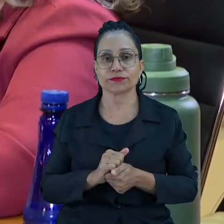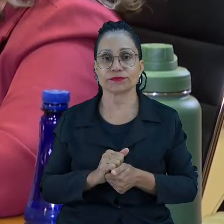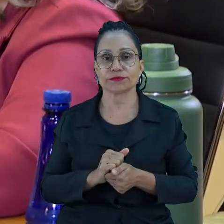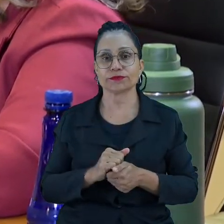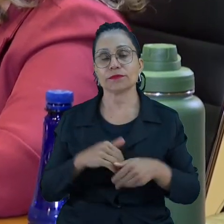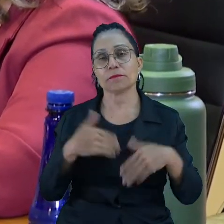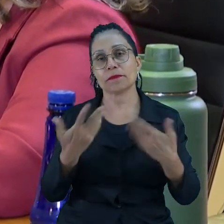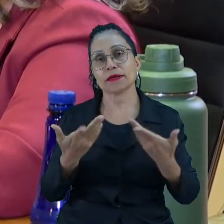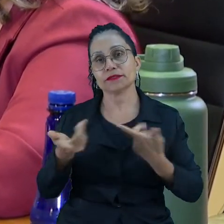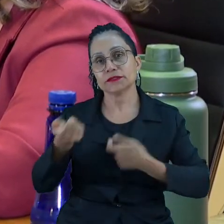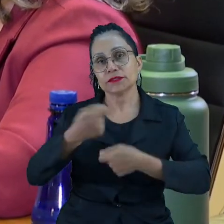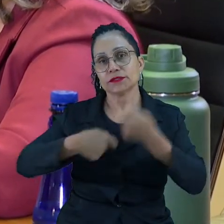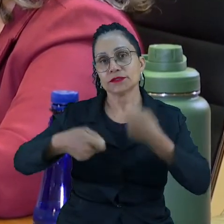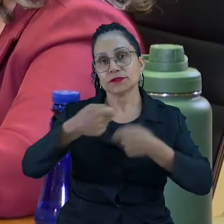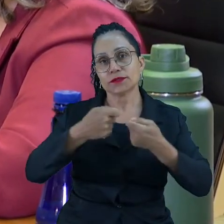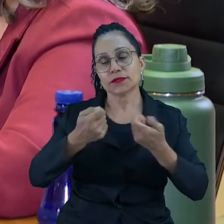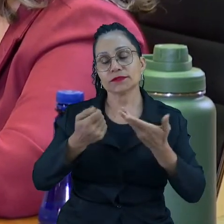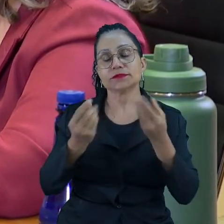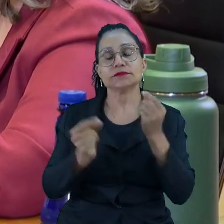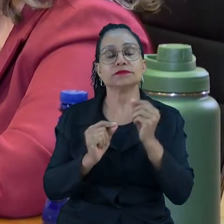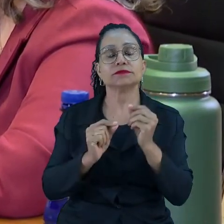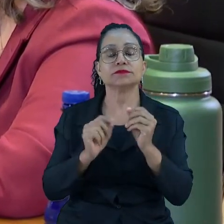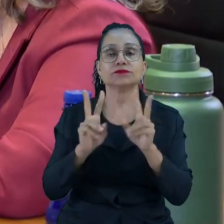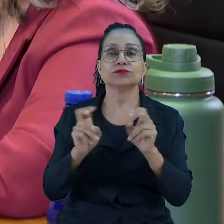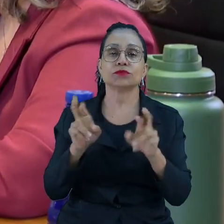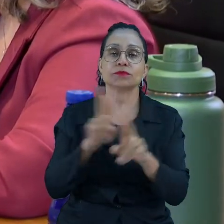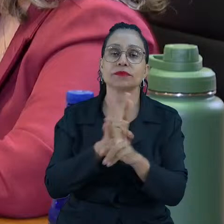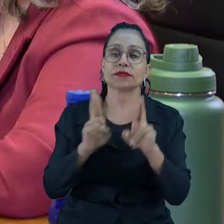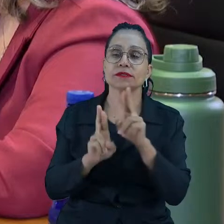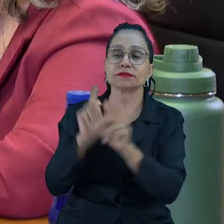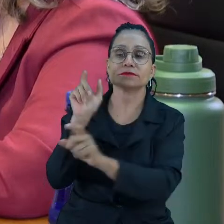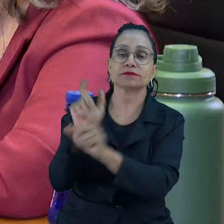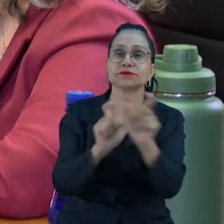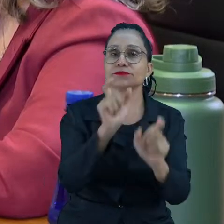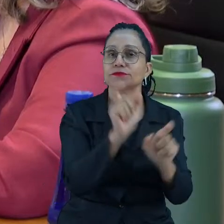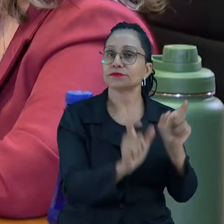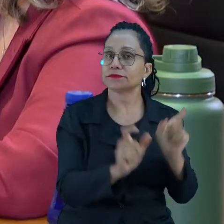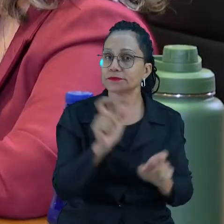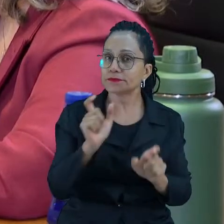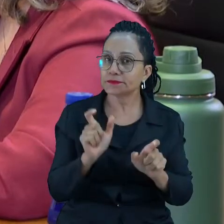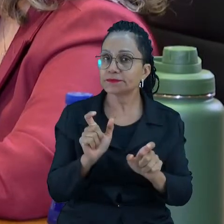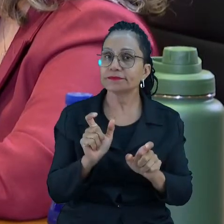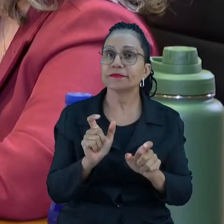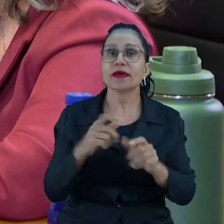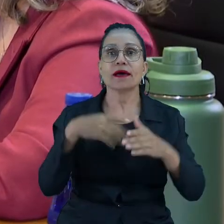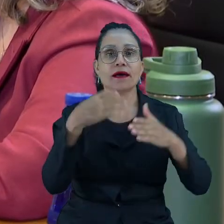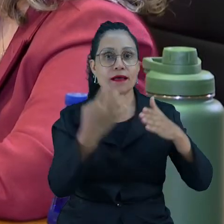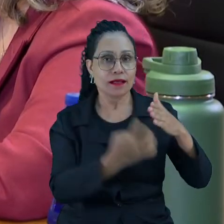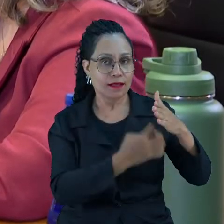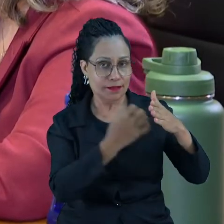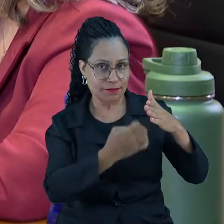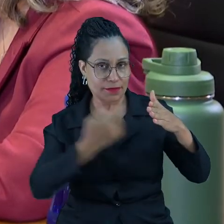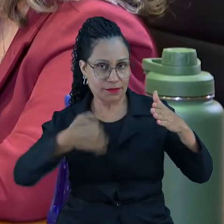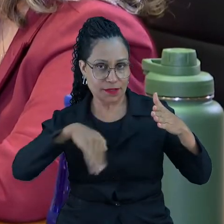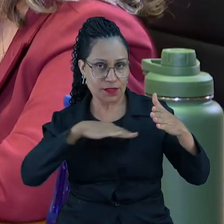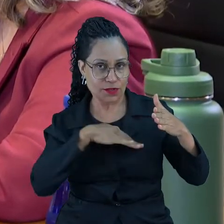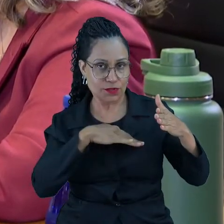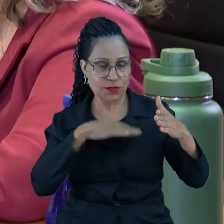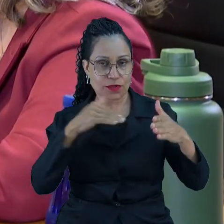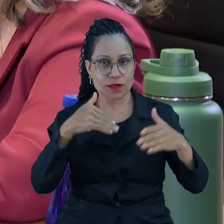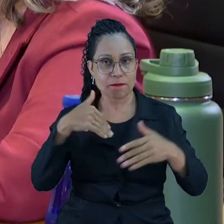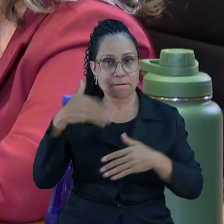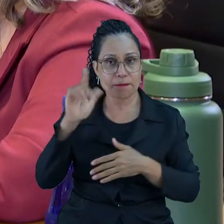nosso negócio, mas principalmente da questão de relação, né, de pessoas, porque eu acho que a nossa empresa são mais de